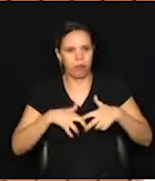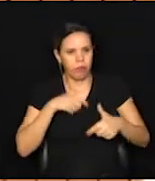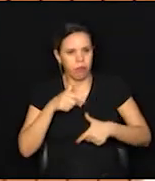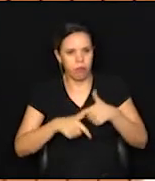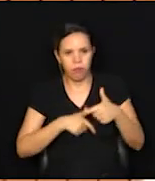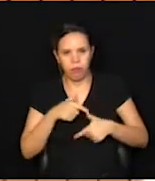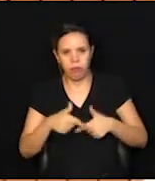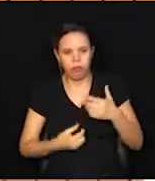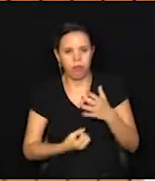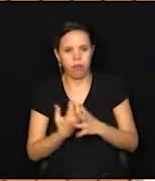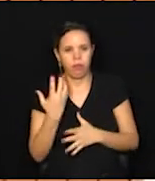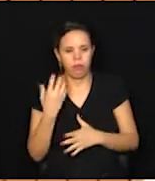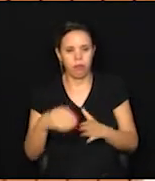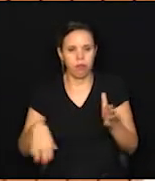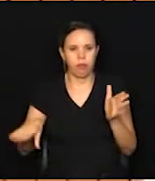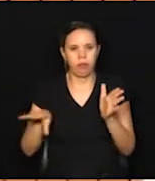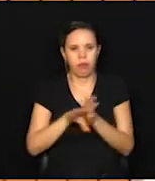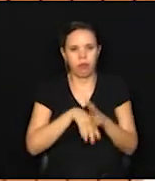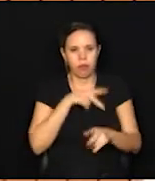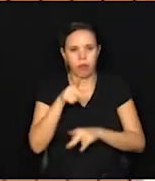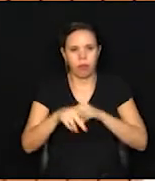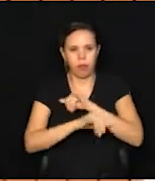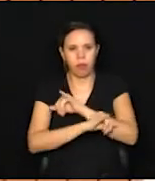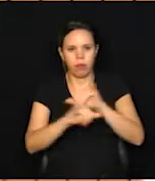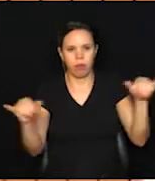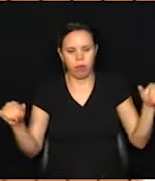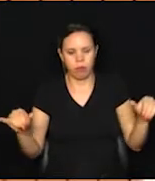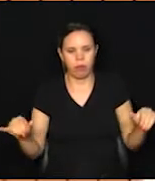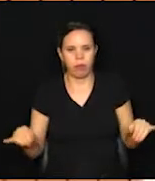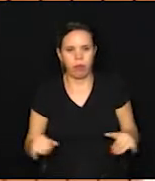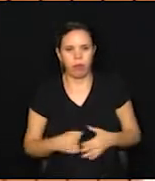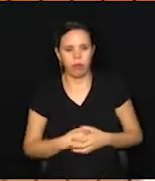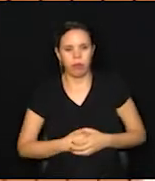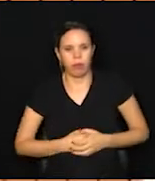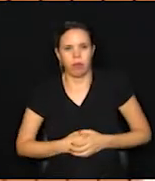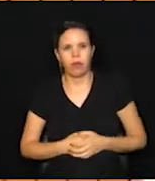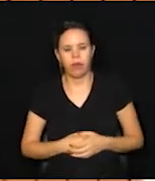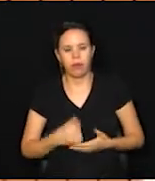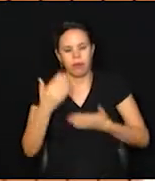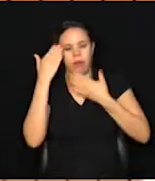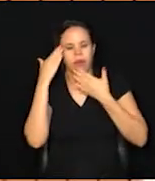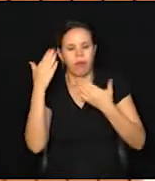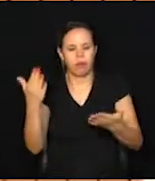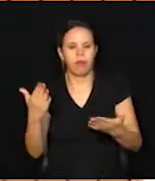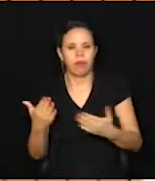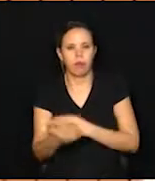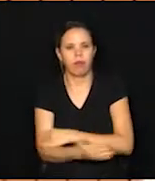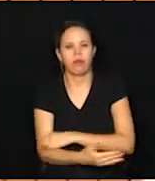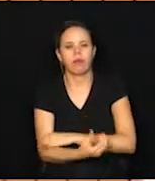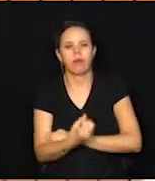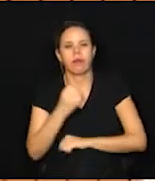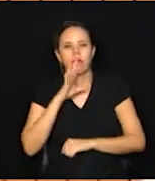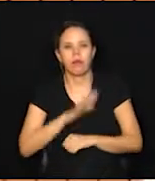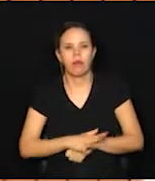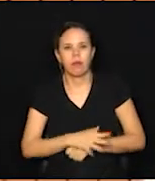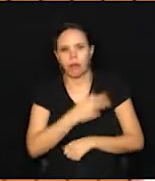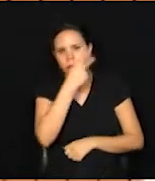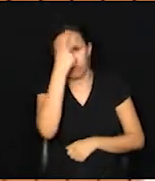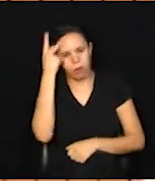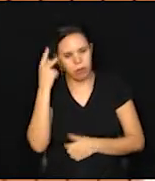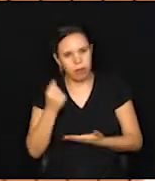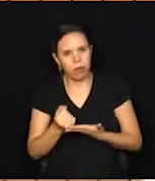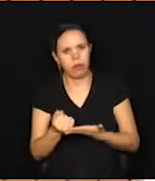façam chegar até a população, essas informações. Então, fica aqui o meu agradecimento, o meu boa tarde às pessoas que